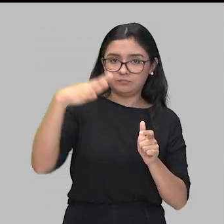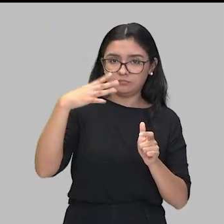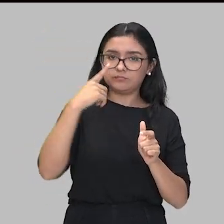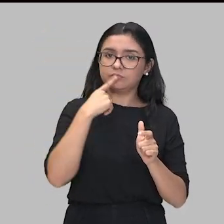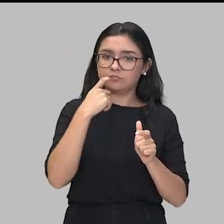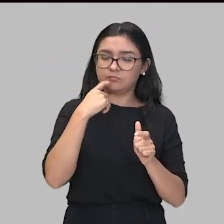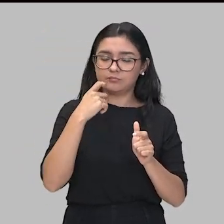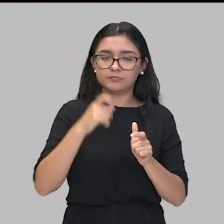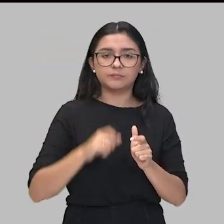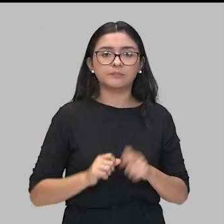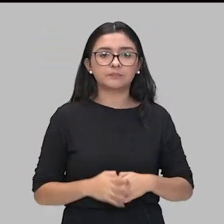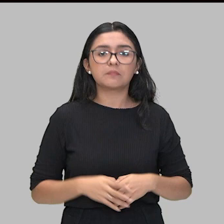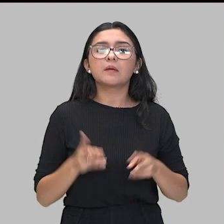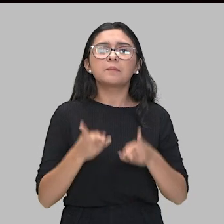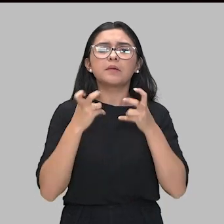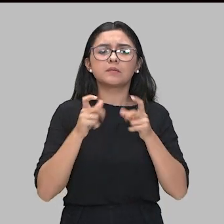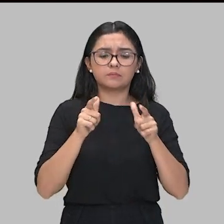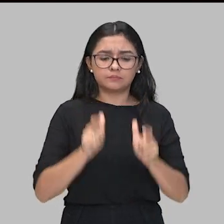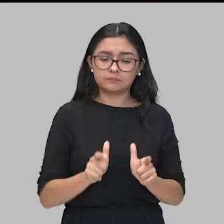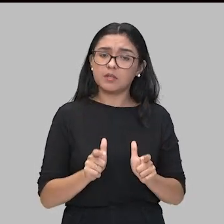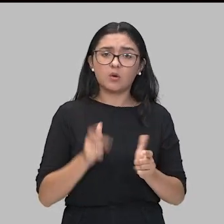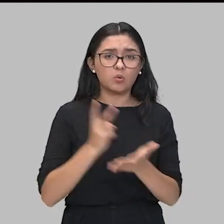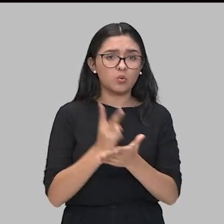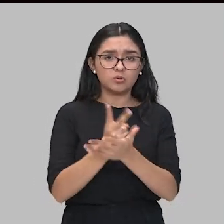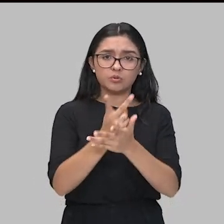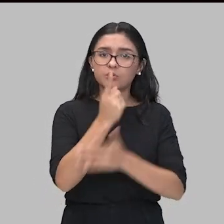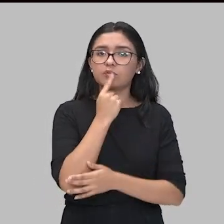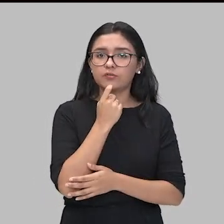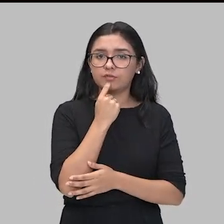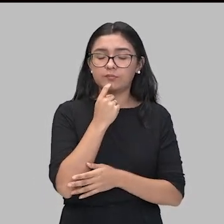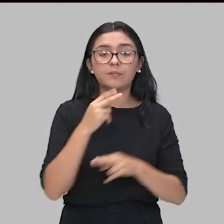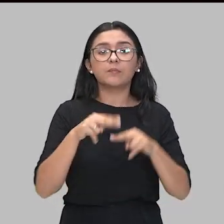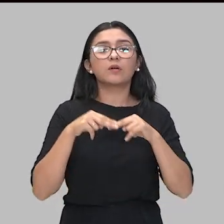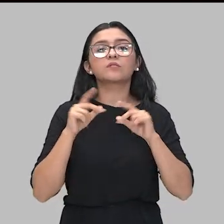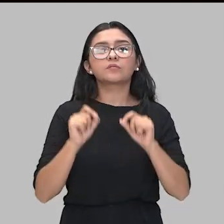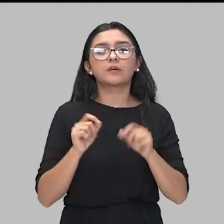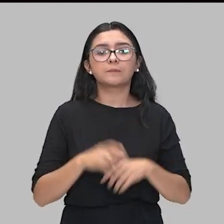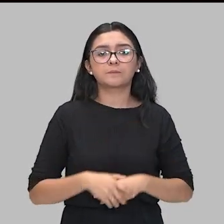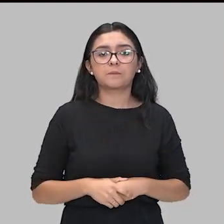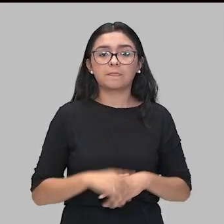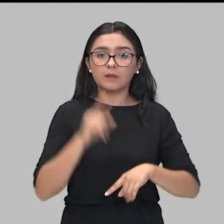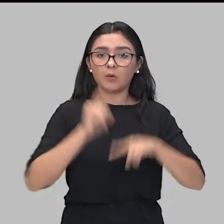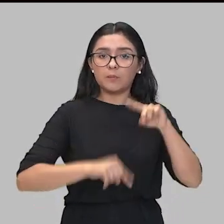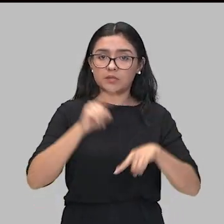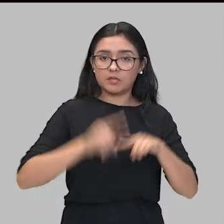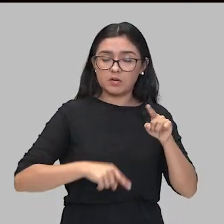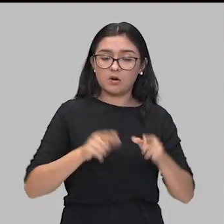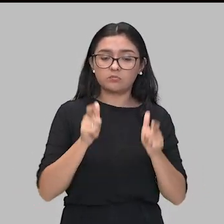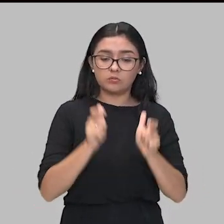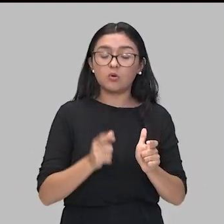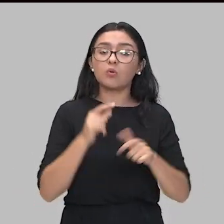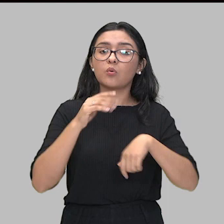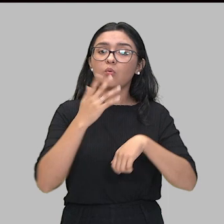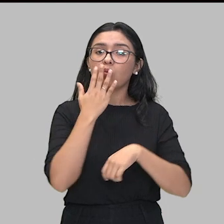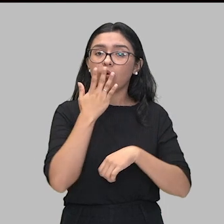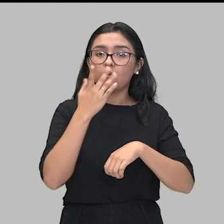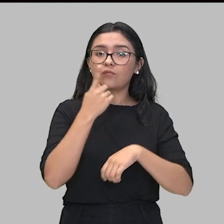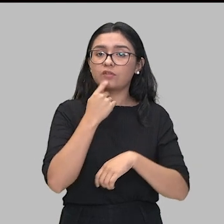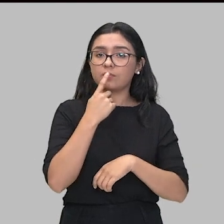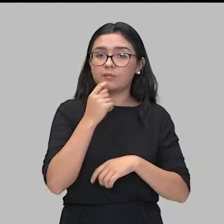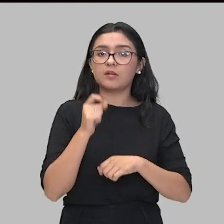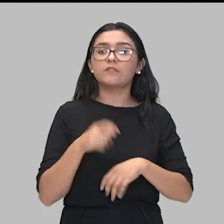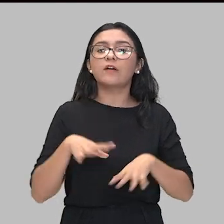Percebam vocês que o cartão vermelho ele ficou vermelho. Isso porque um objeto, quando ele é vermelho, ele